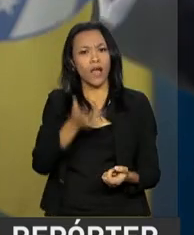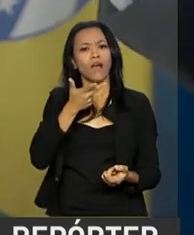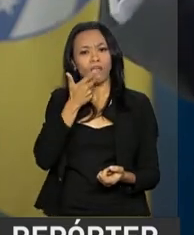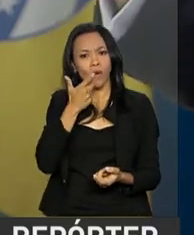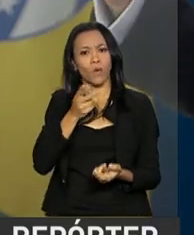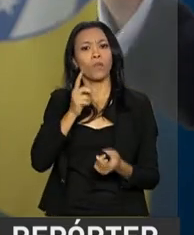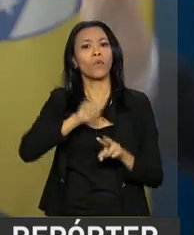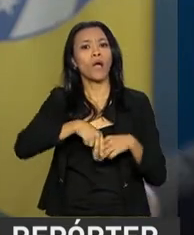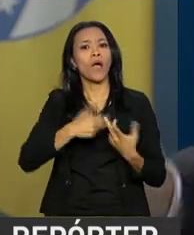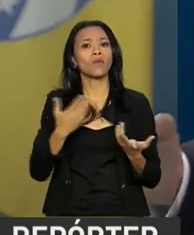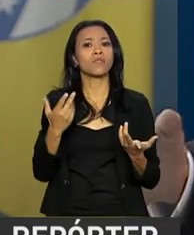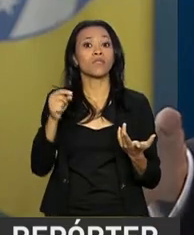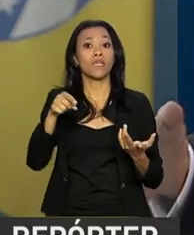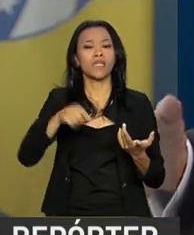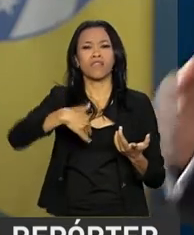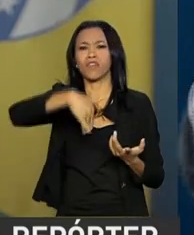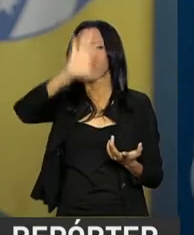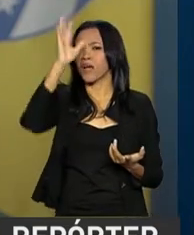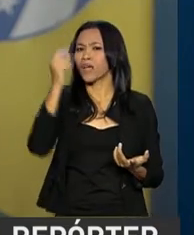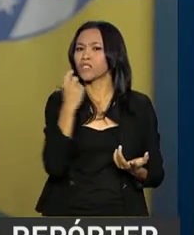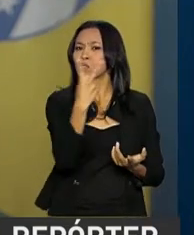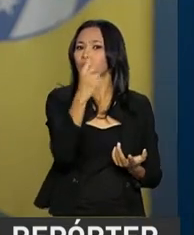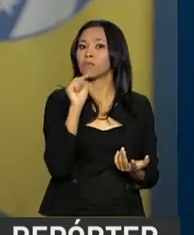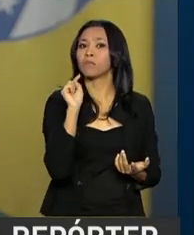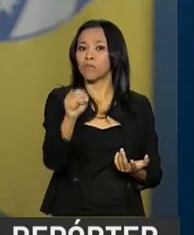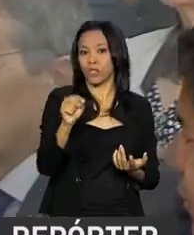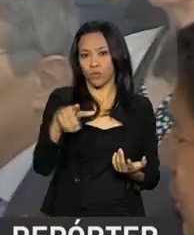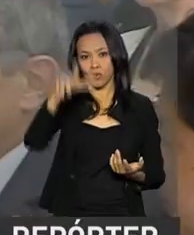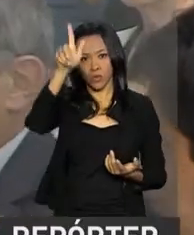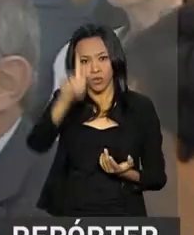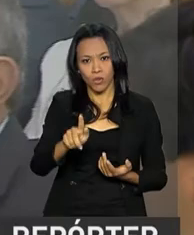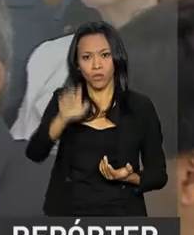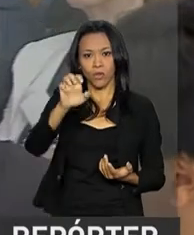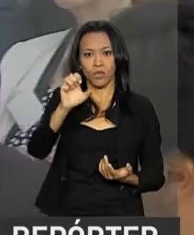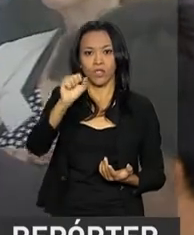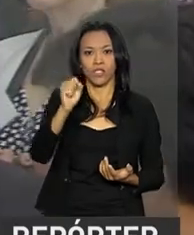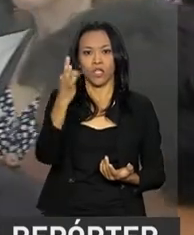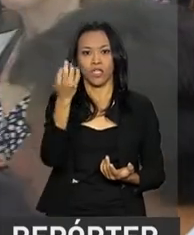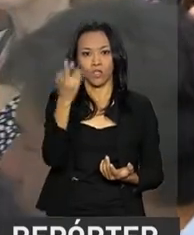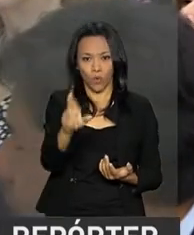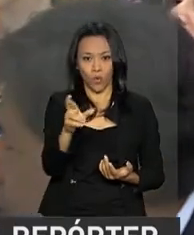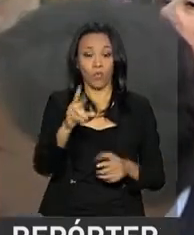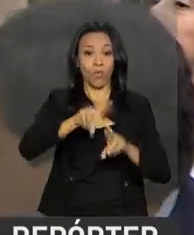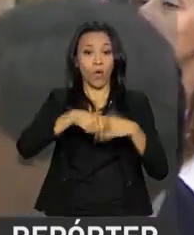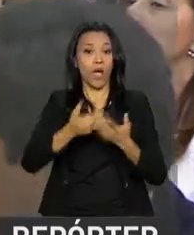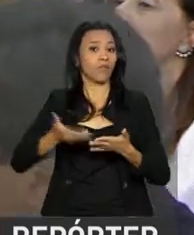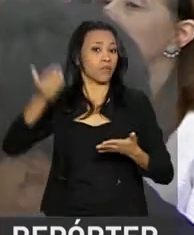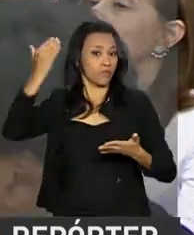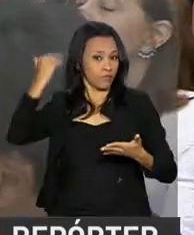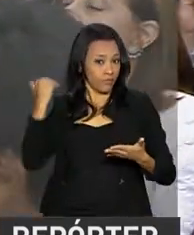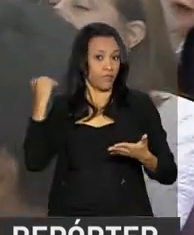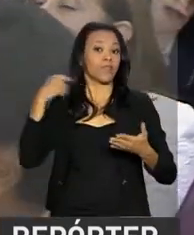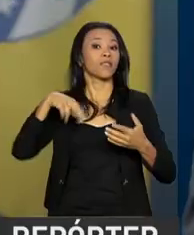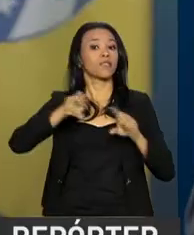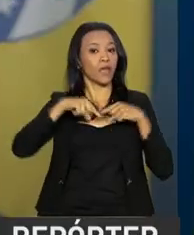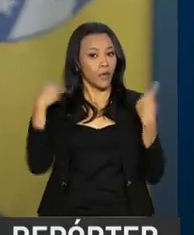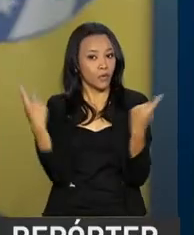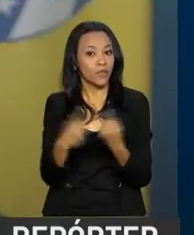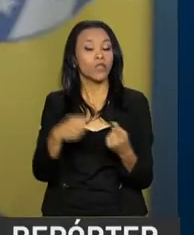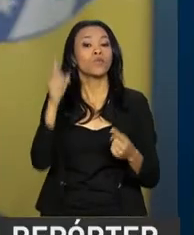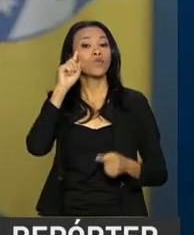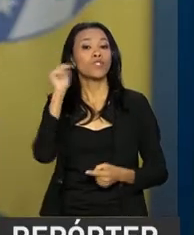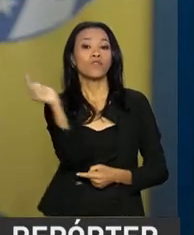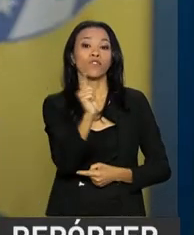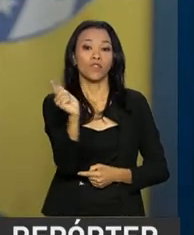à mobilização que reuniu mais de 2 mil gestores locais na capital federal no dia 22 de novembro como